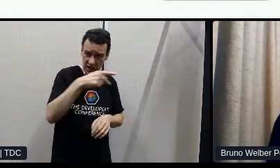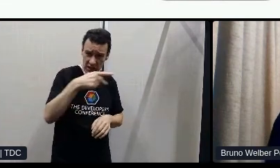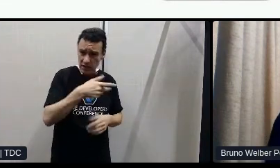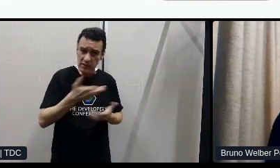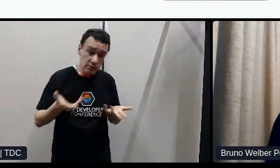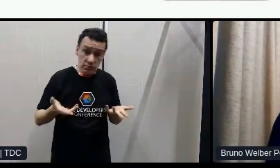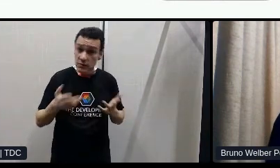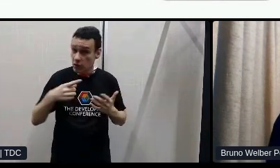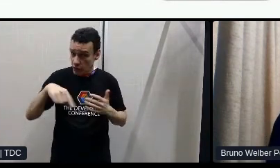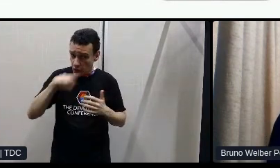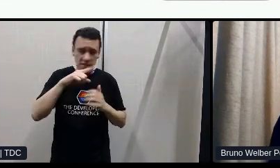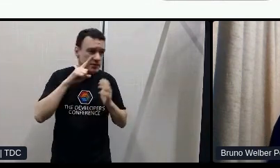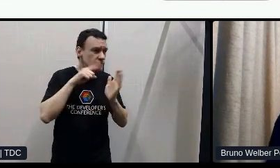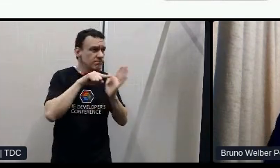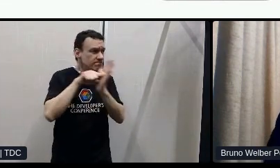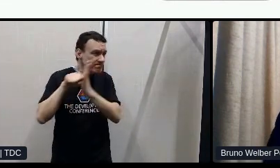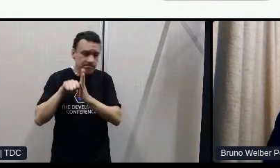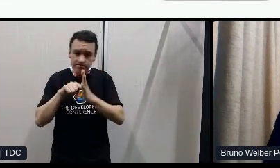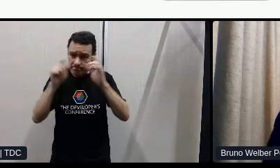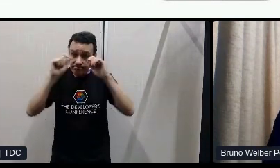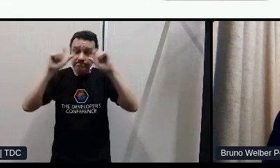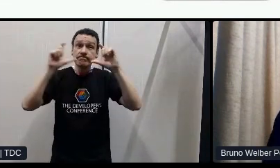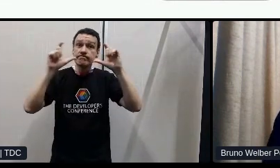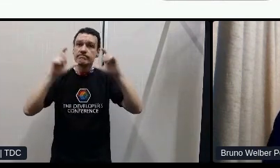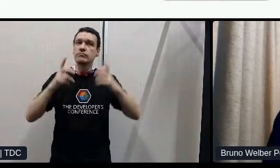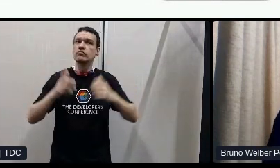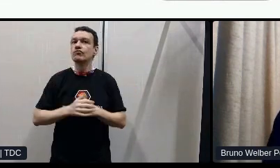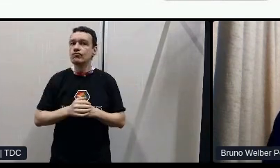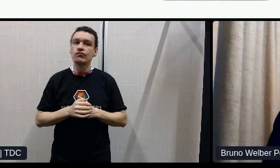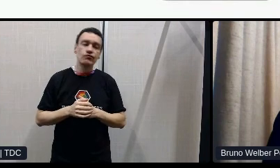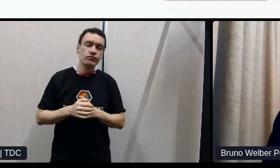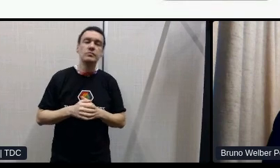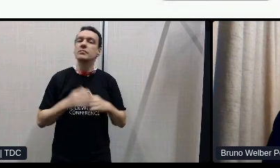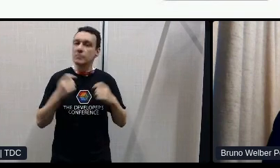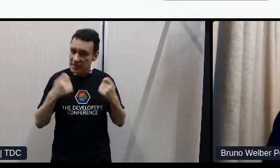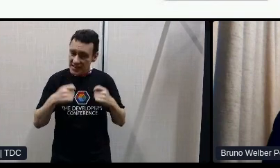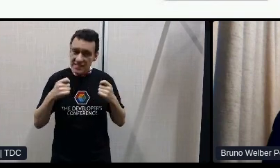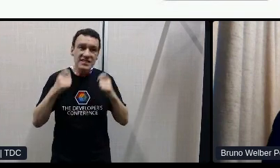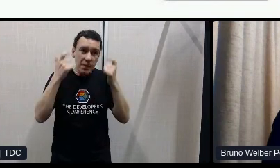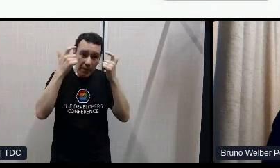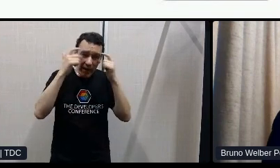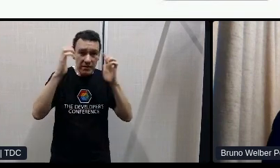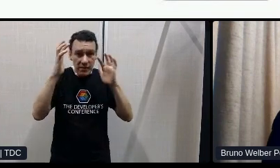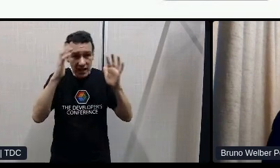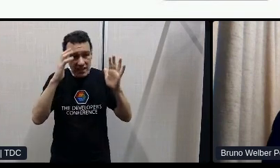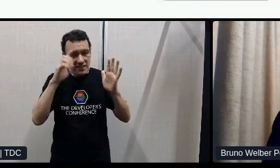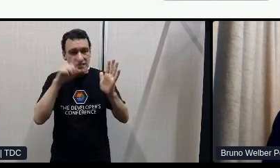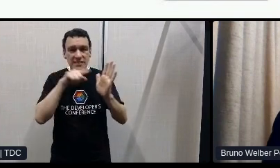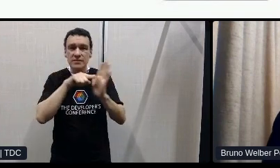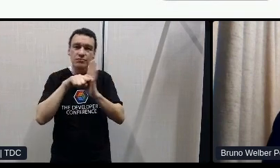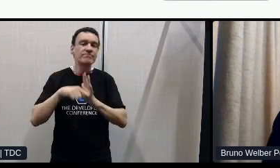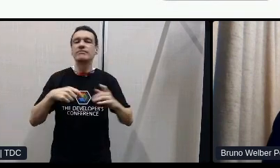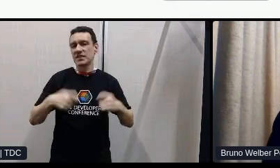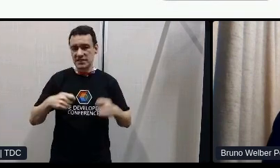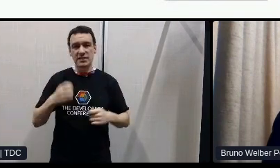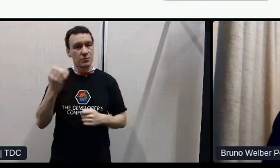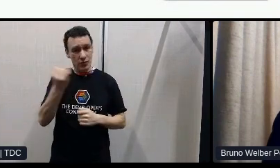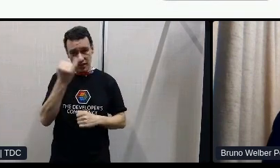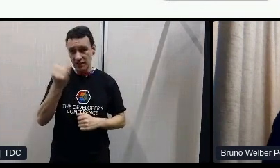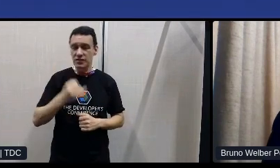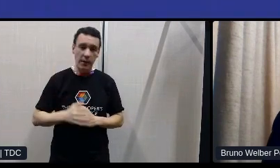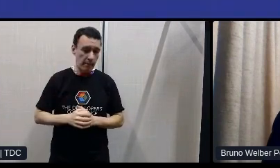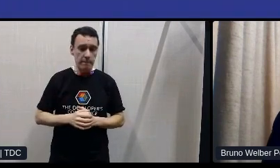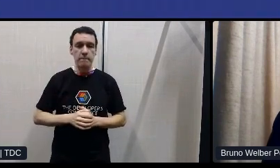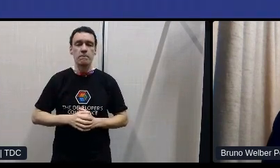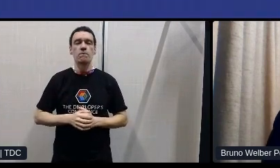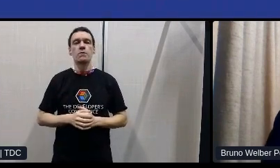gente precisa refletir em cima dele para a nossa comunidade de acessibilidade, para a nossa cultura de acessibilidade, extrair essa informação futuramente.